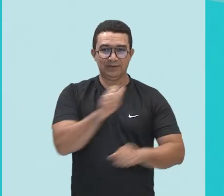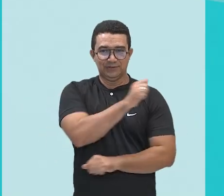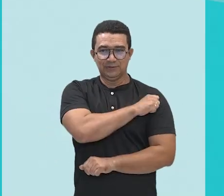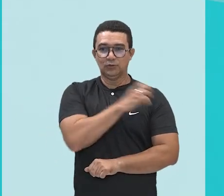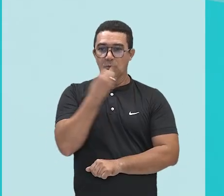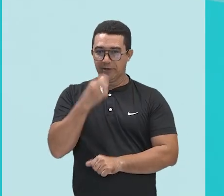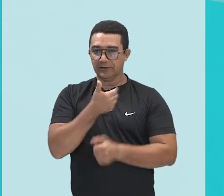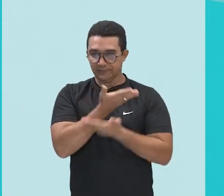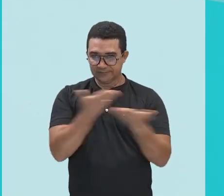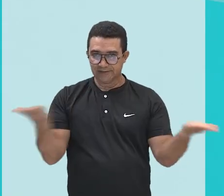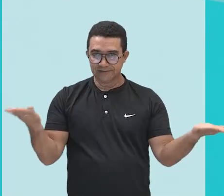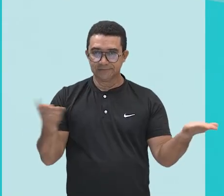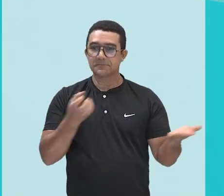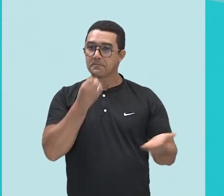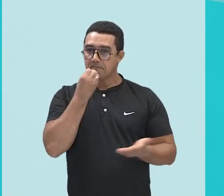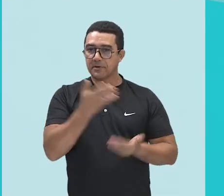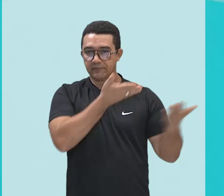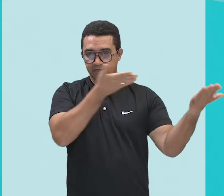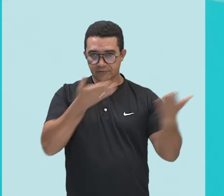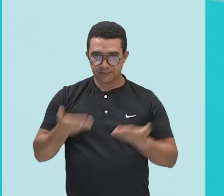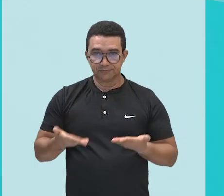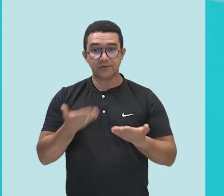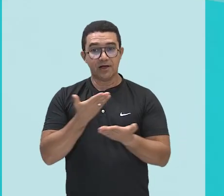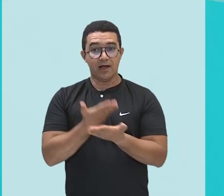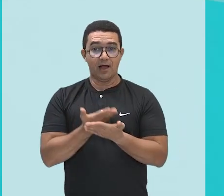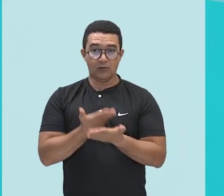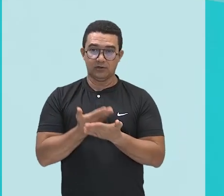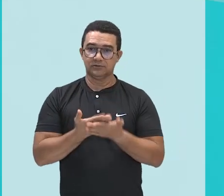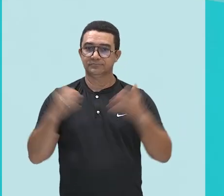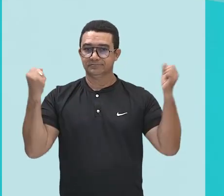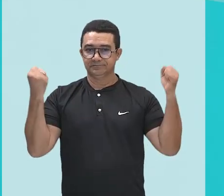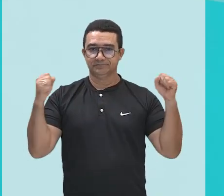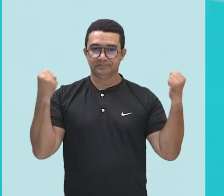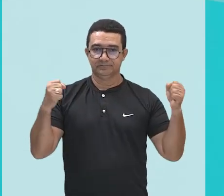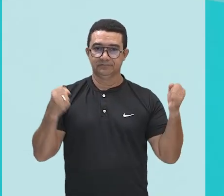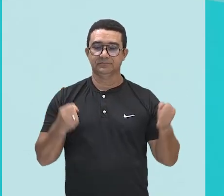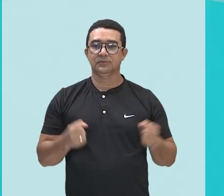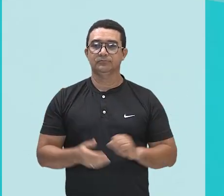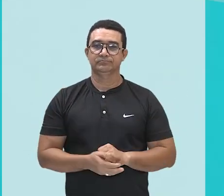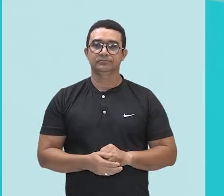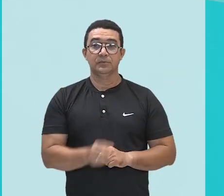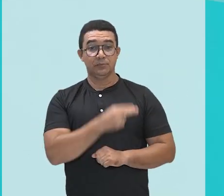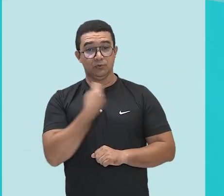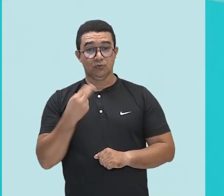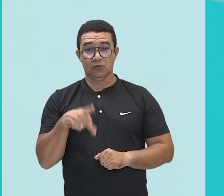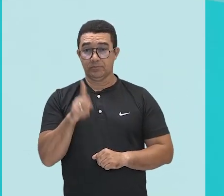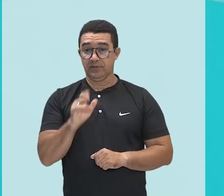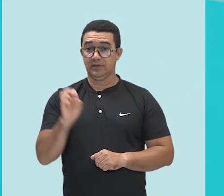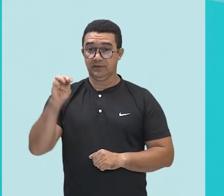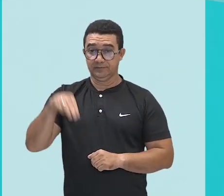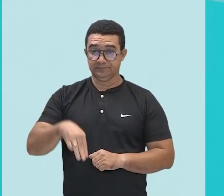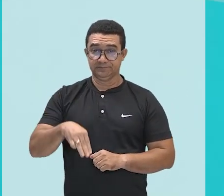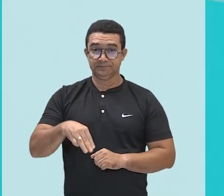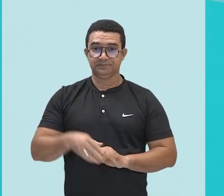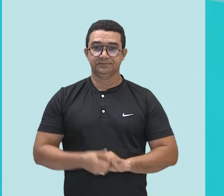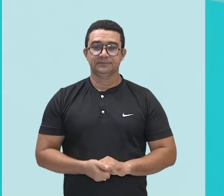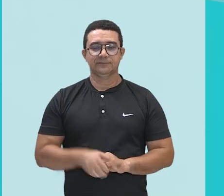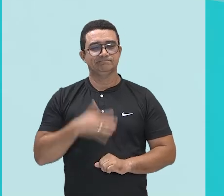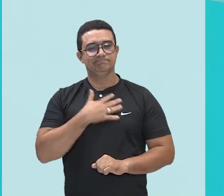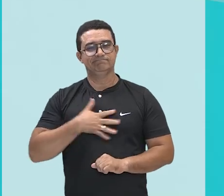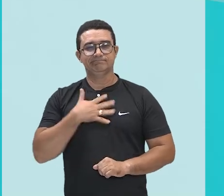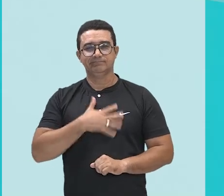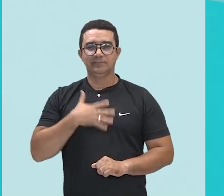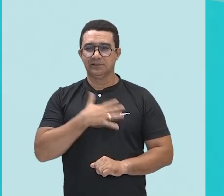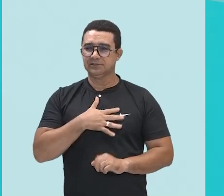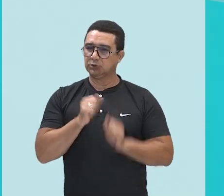Olá pessoal, tudo bem? Sejam bem-vindos a mais uma aula de Educação Física. Eu sou o professor Kim Raoni e estamos